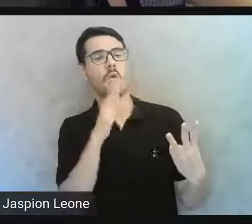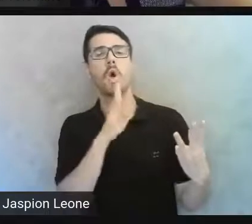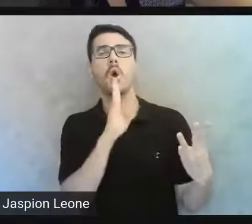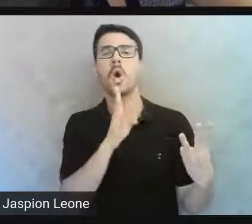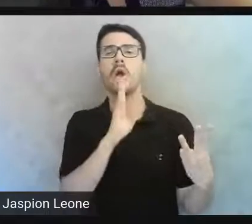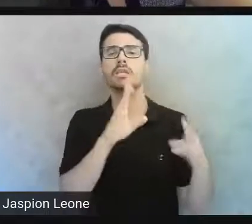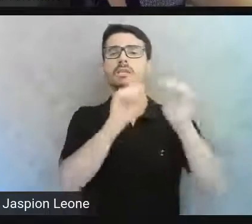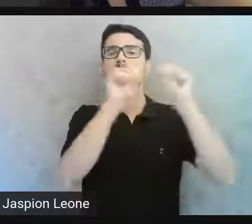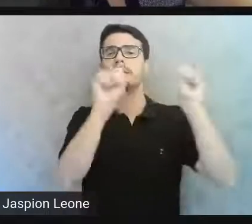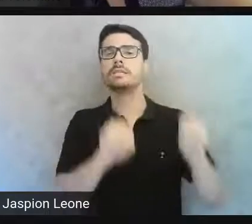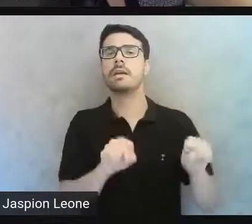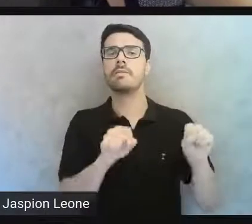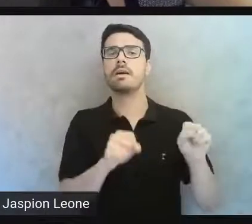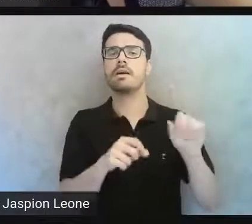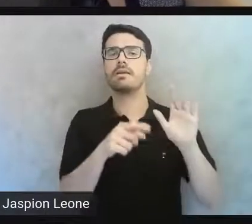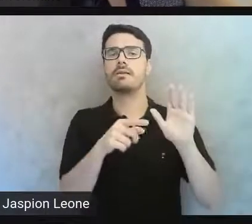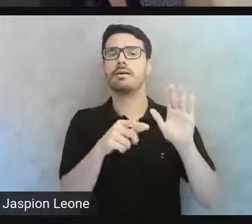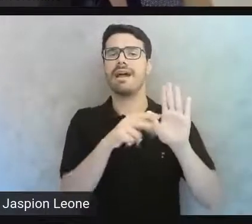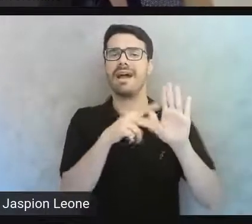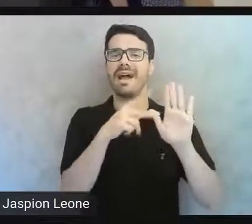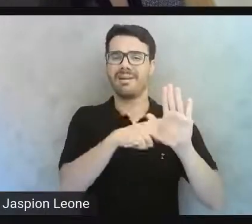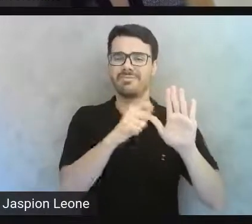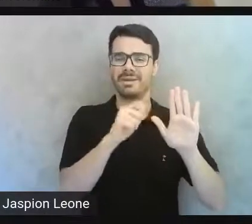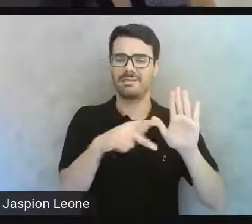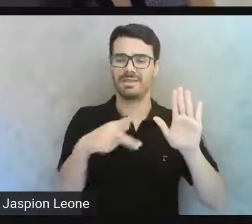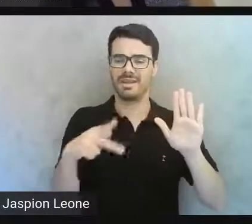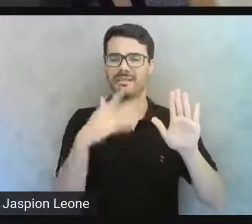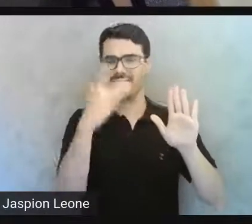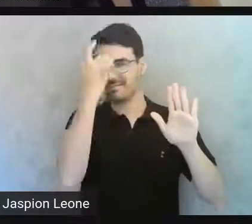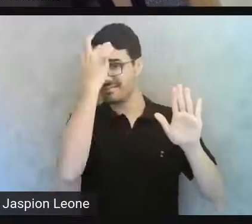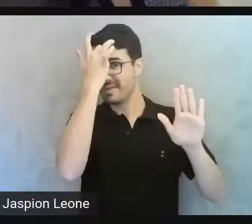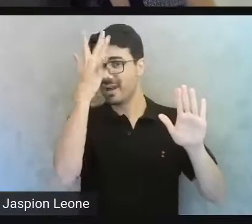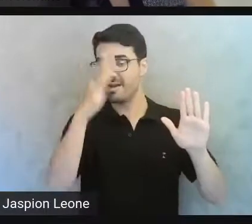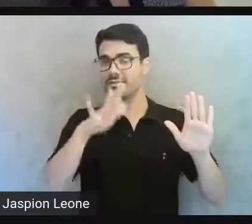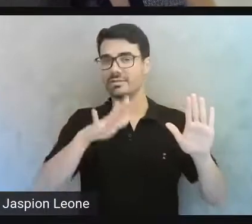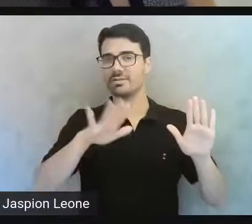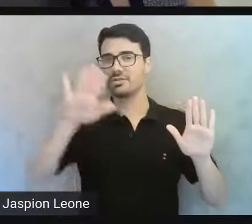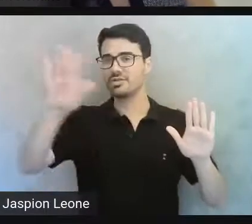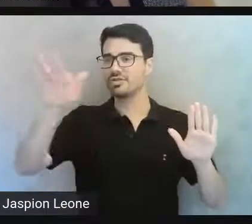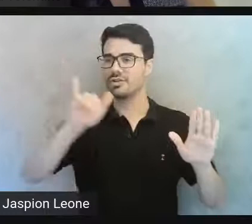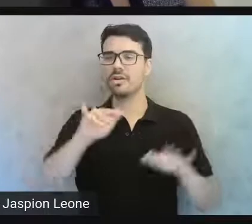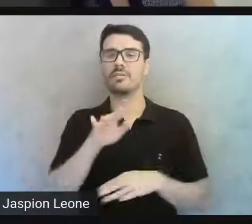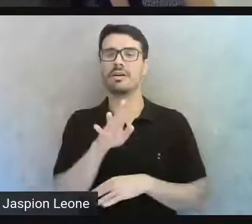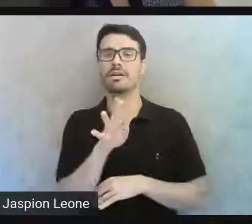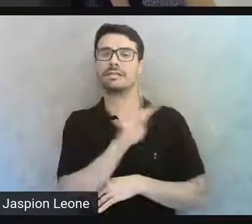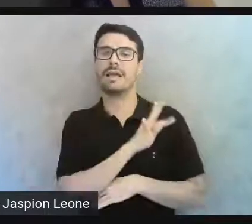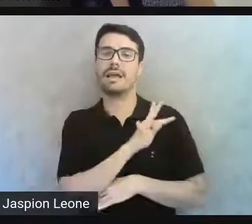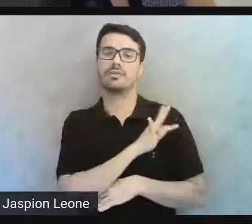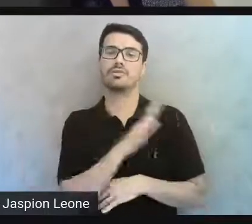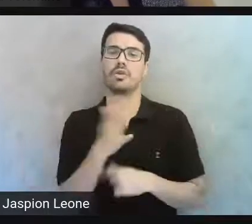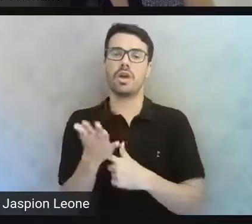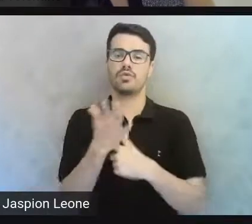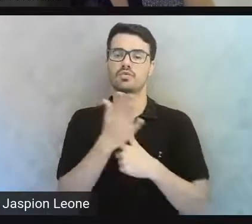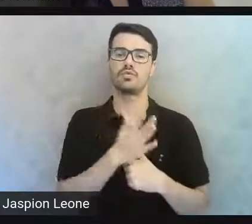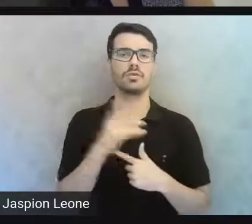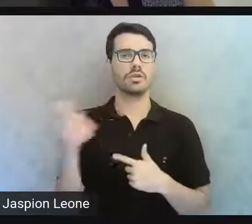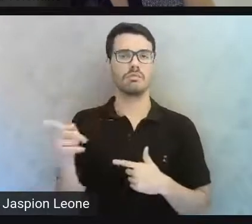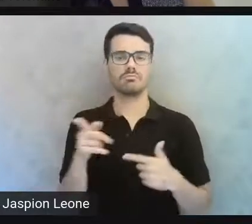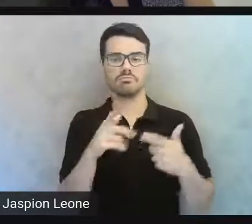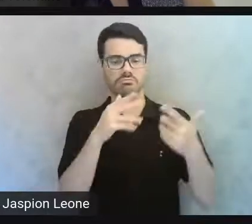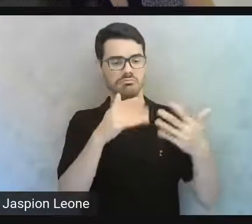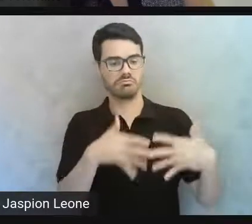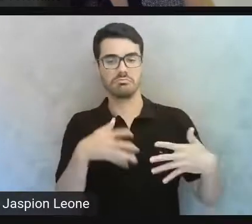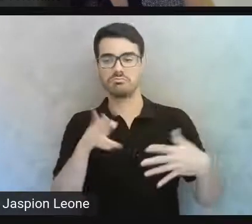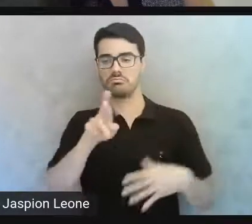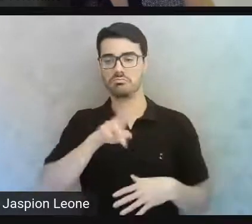ver os investimentos que estão ali disponíveis, se é fácil manusear, chama ali o suporte, o chat, né, ver como é que eles te atendem. Eu acho que se você fizer